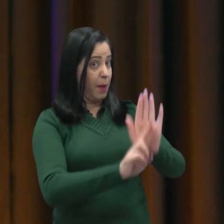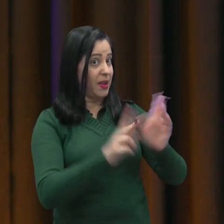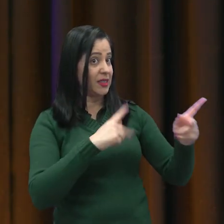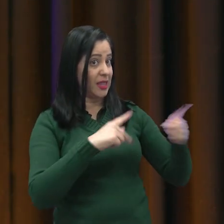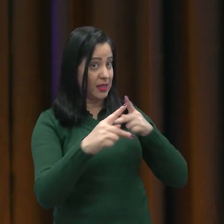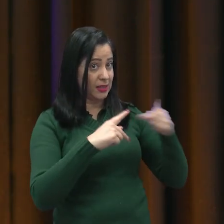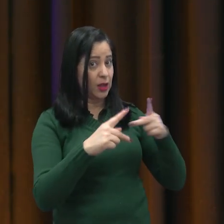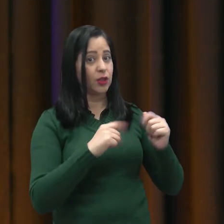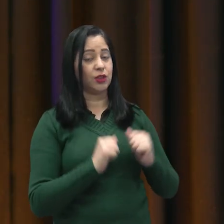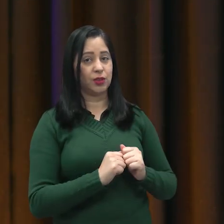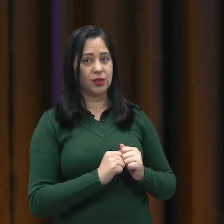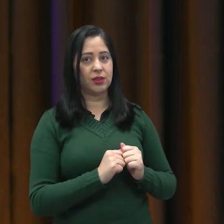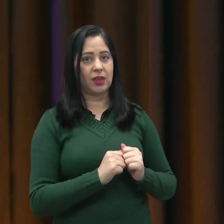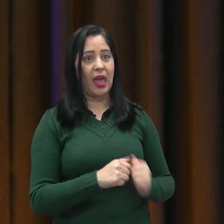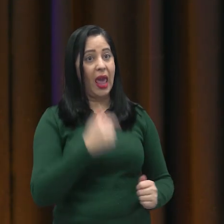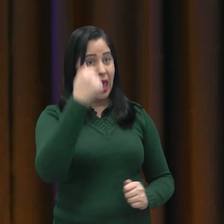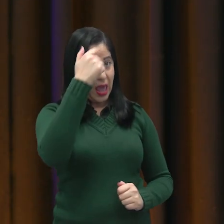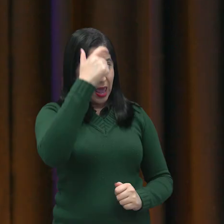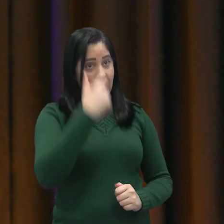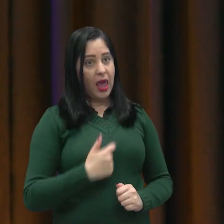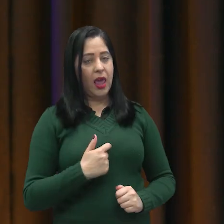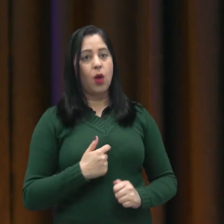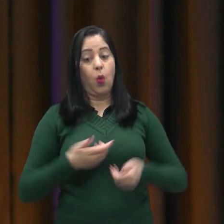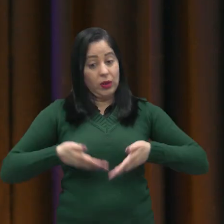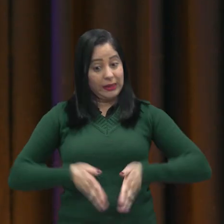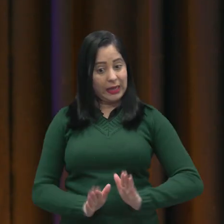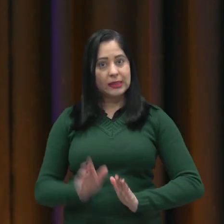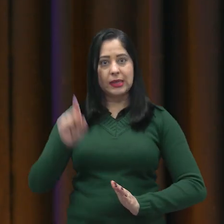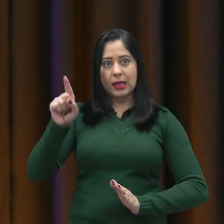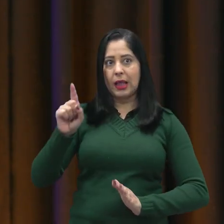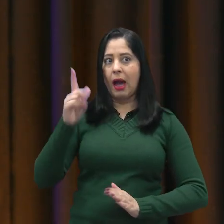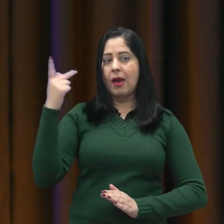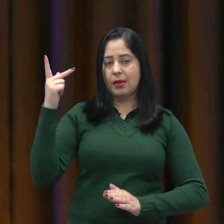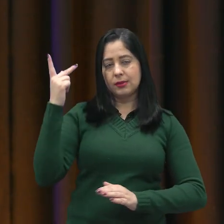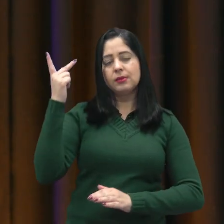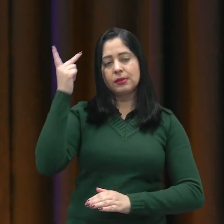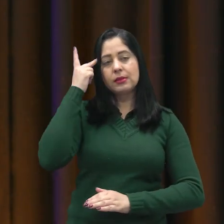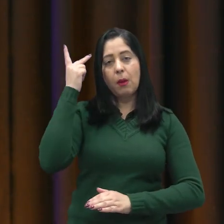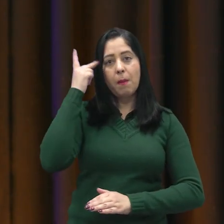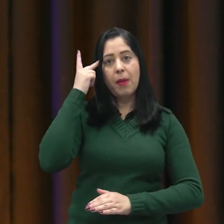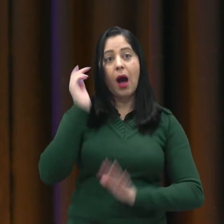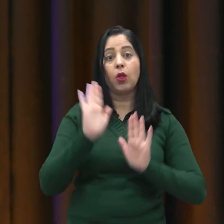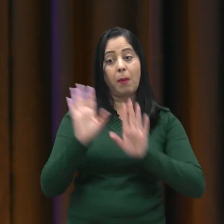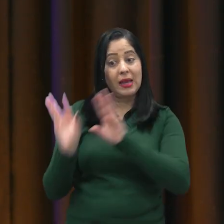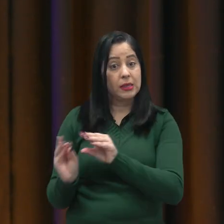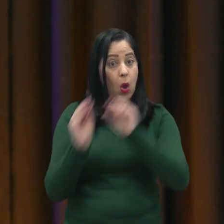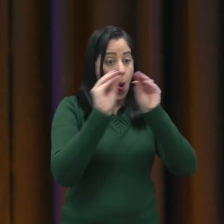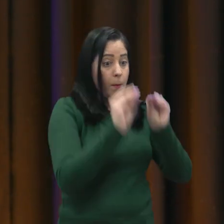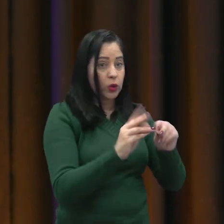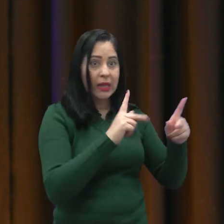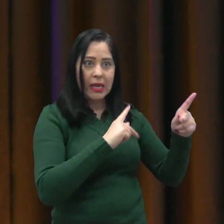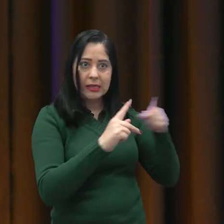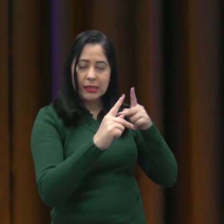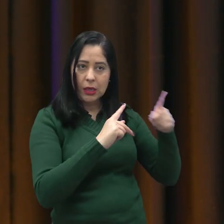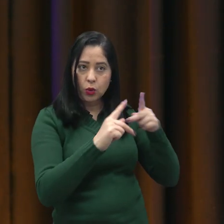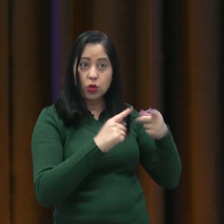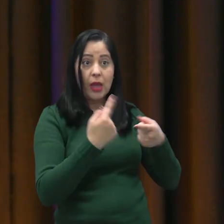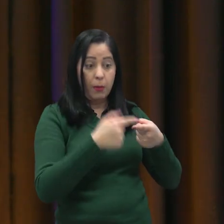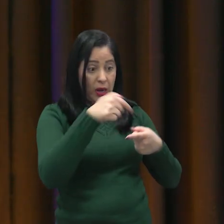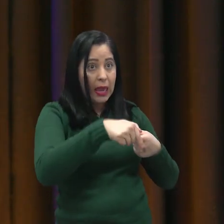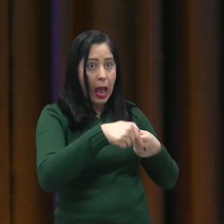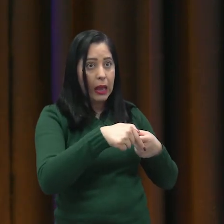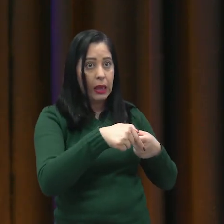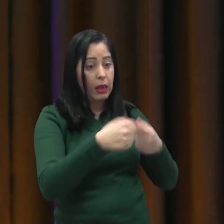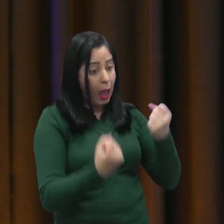que apoia tanto o esporte, né? Eu não sou de São José, sou de São Paulo. Vim para São José justamente pelo apoio, inclusive da LIF, né, que